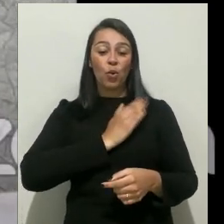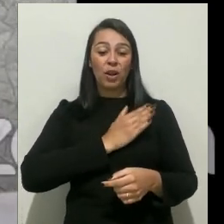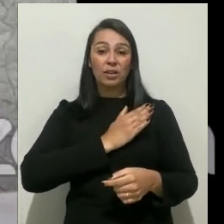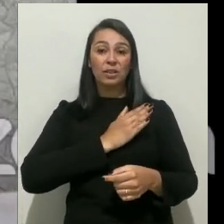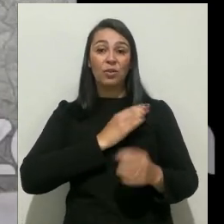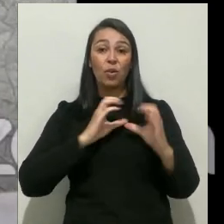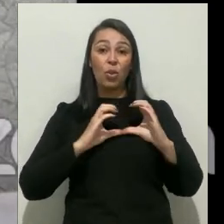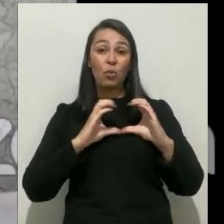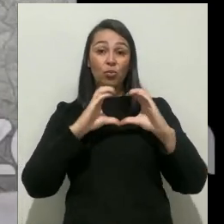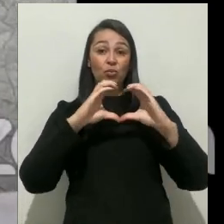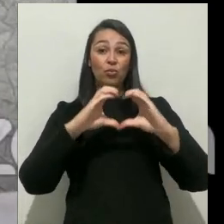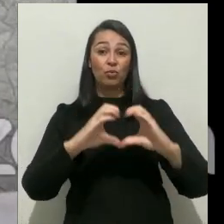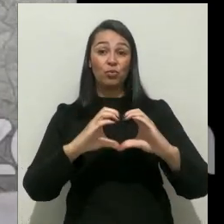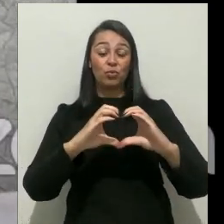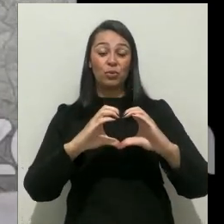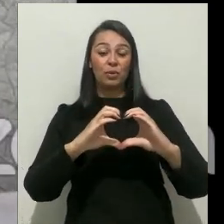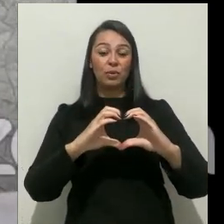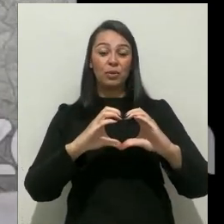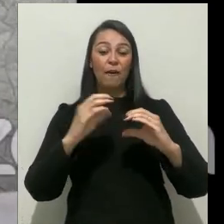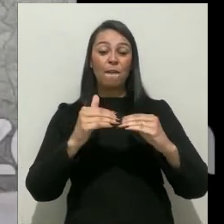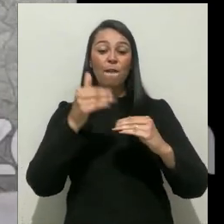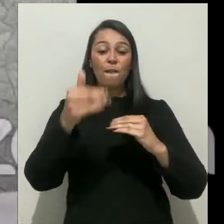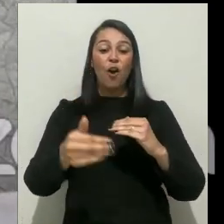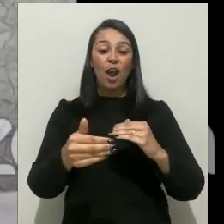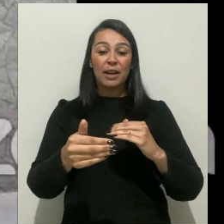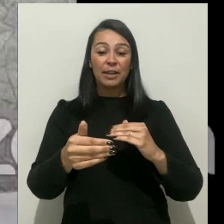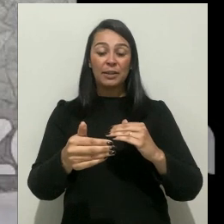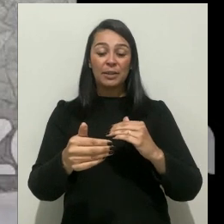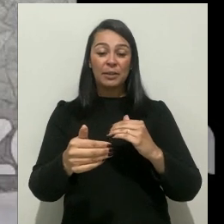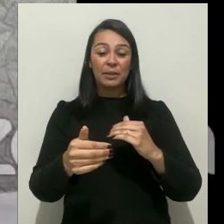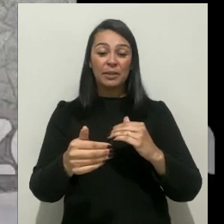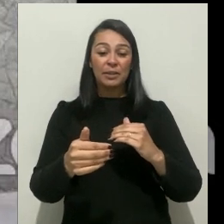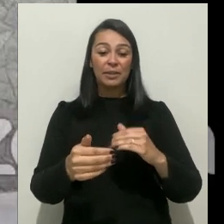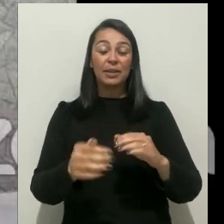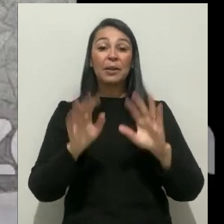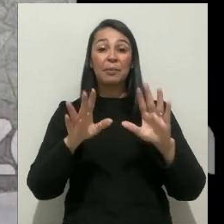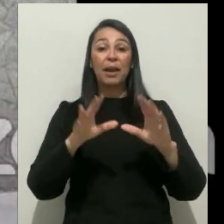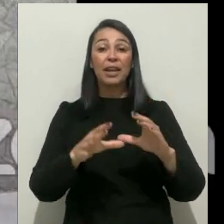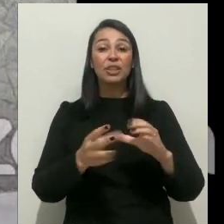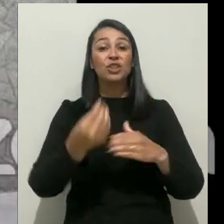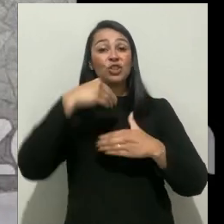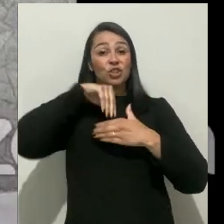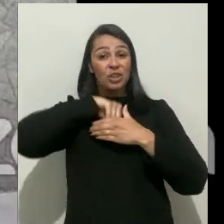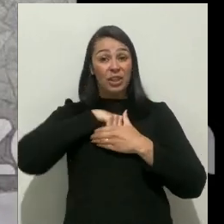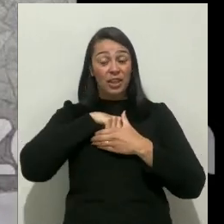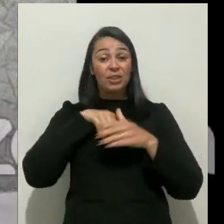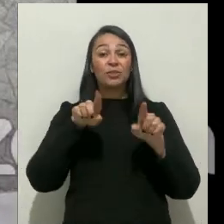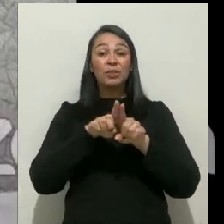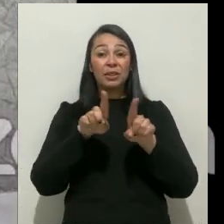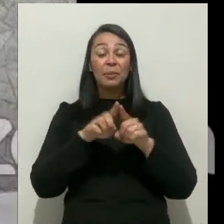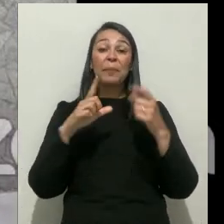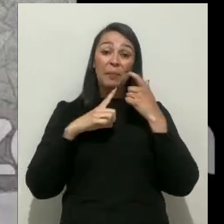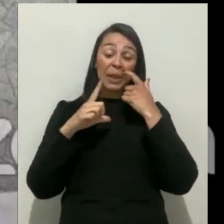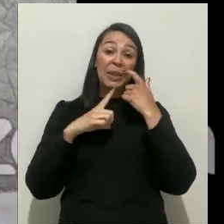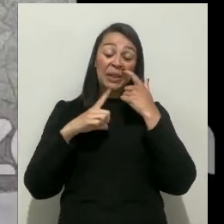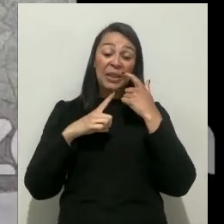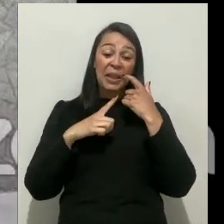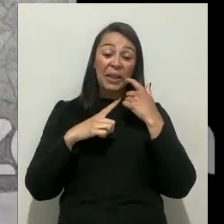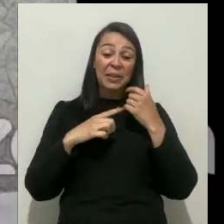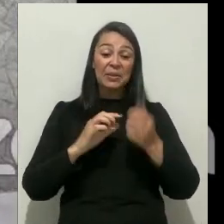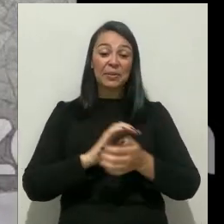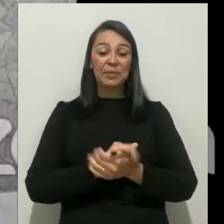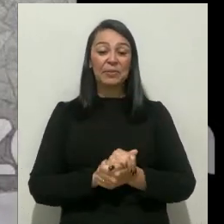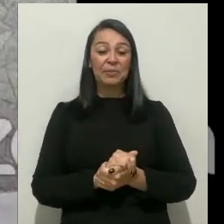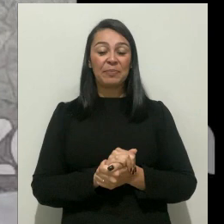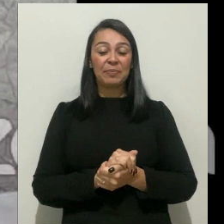alto relevo para fora da estátua. Só que do lado de dentro também. E aí que a